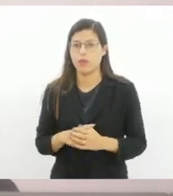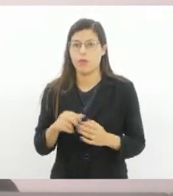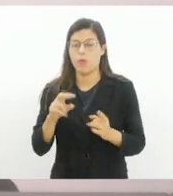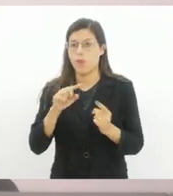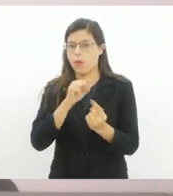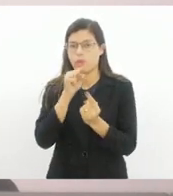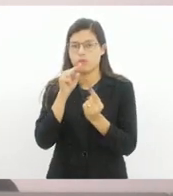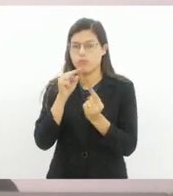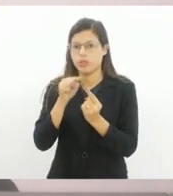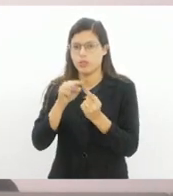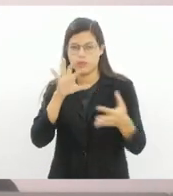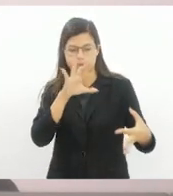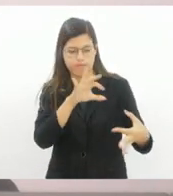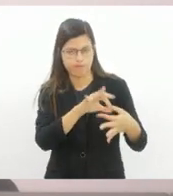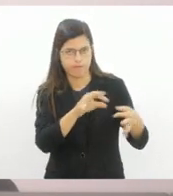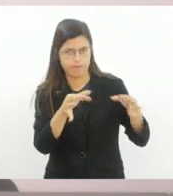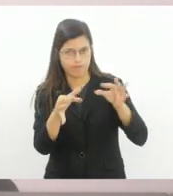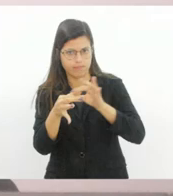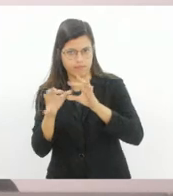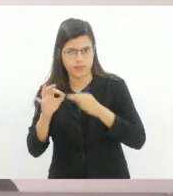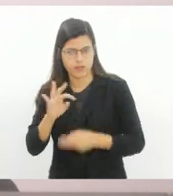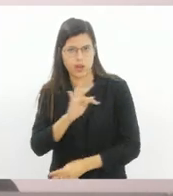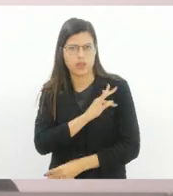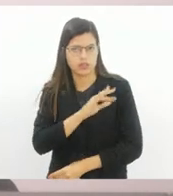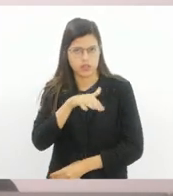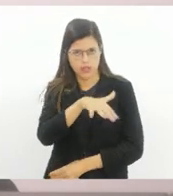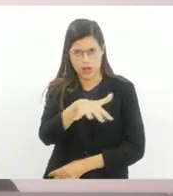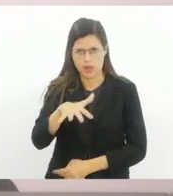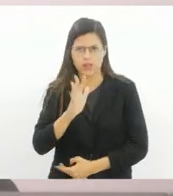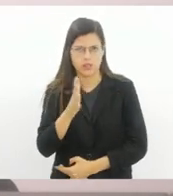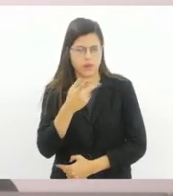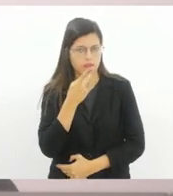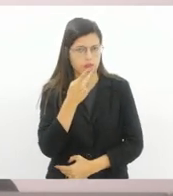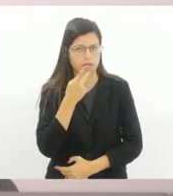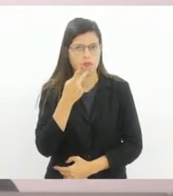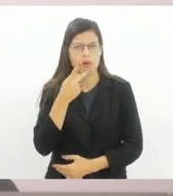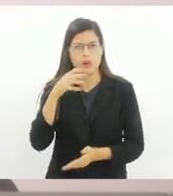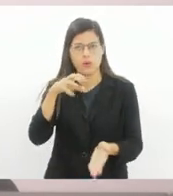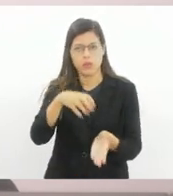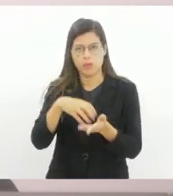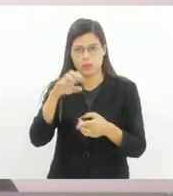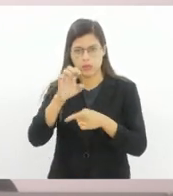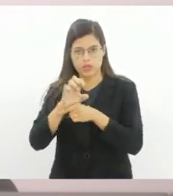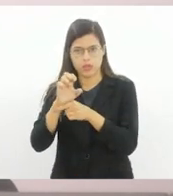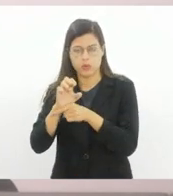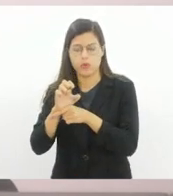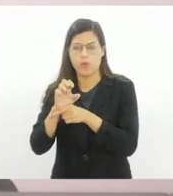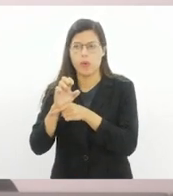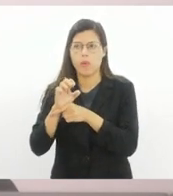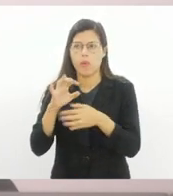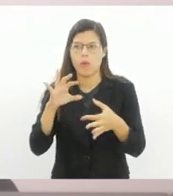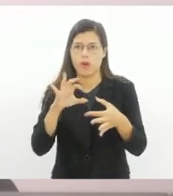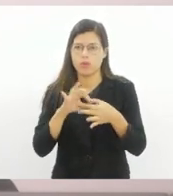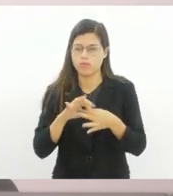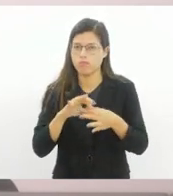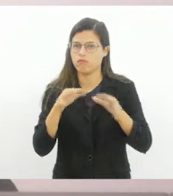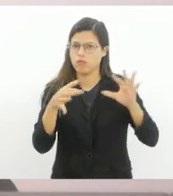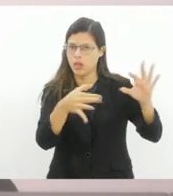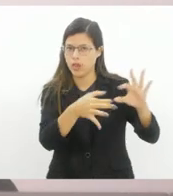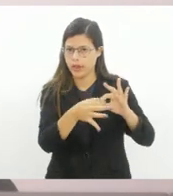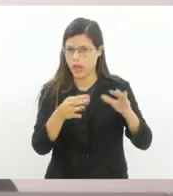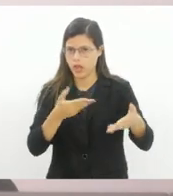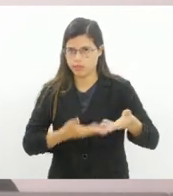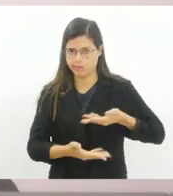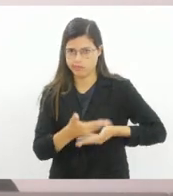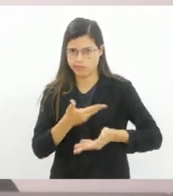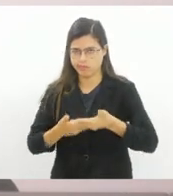articular as diversas áreas técnicas, como eu já coloquei. O núcleo estadual ele se articula com os setores, dentro